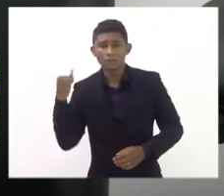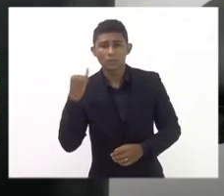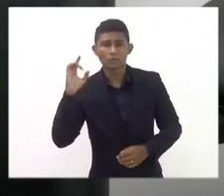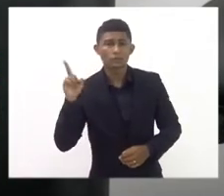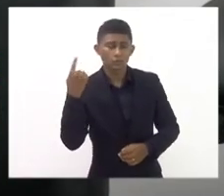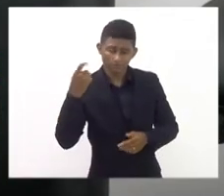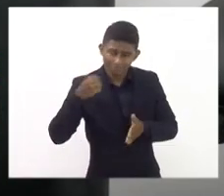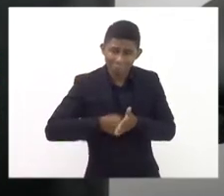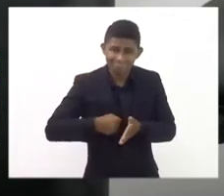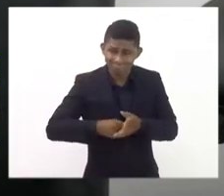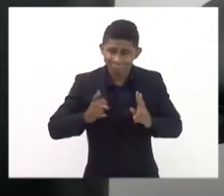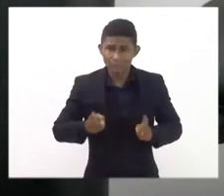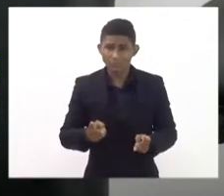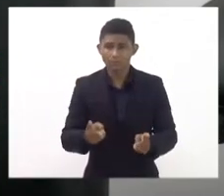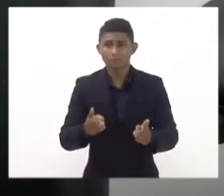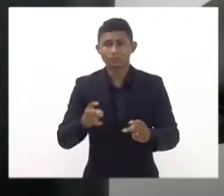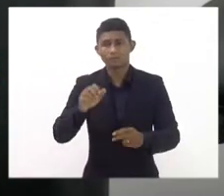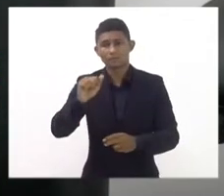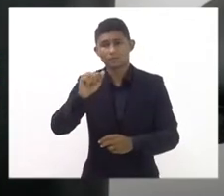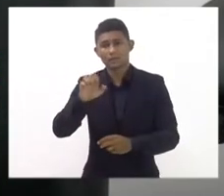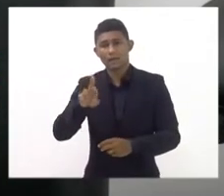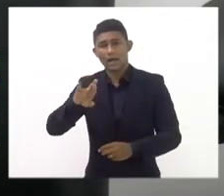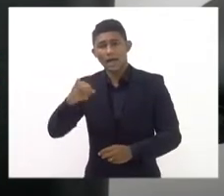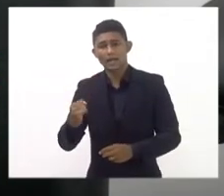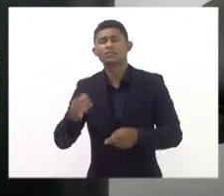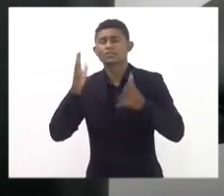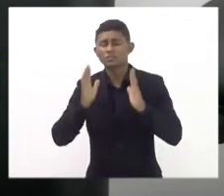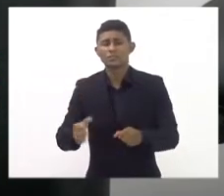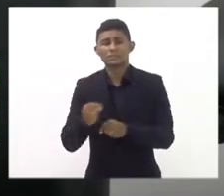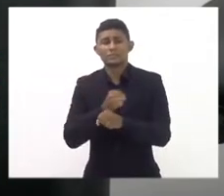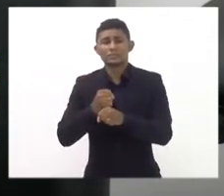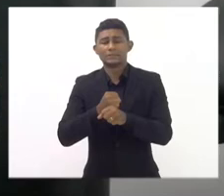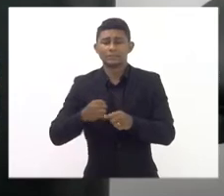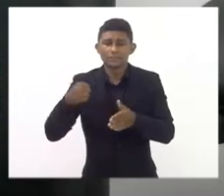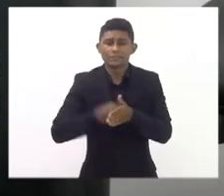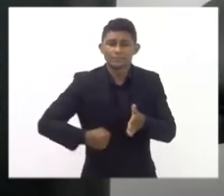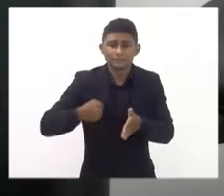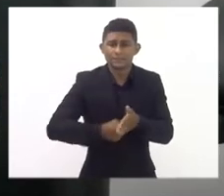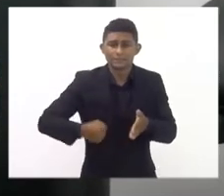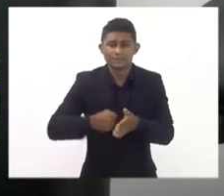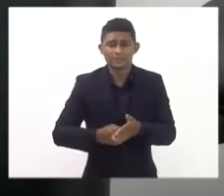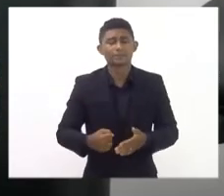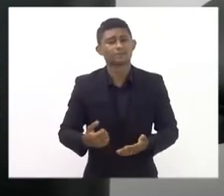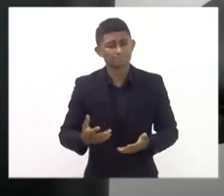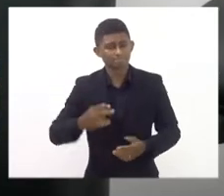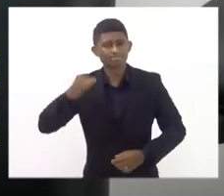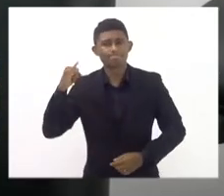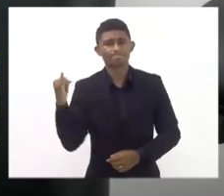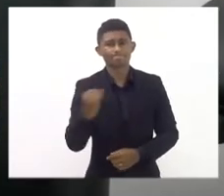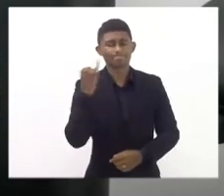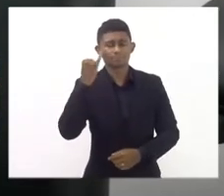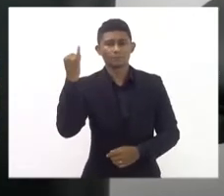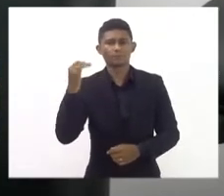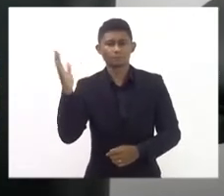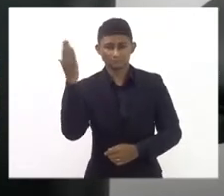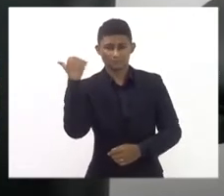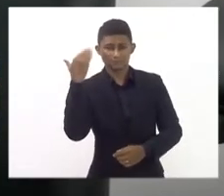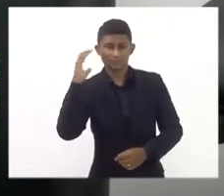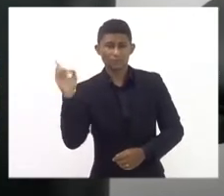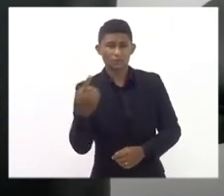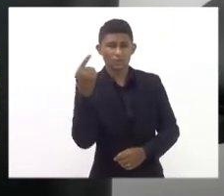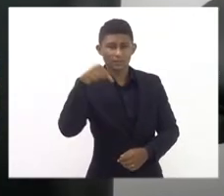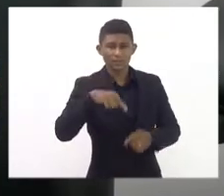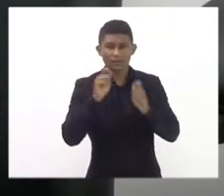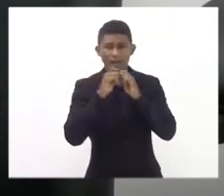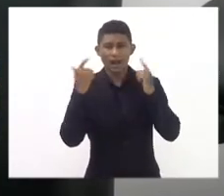A ERJ está nessa luta há muitos anos, é uma luta que a gente tem colocado aí como fundamental, desde quando a gente ocupou a